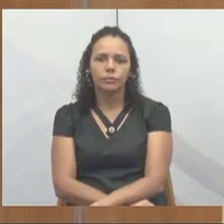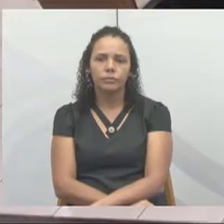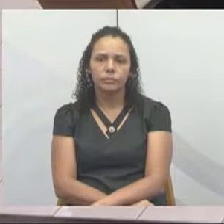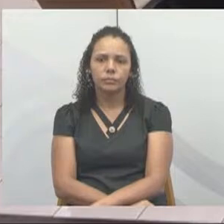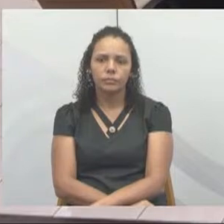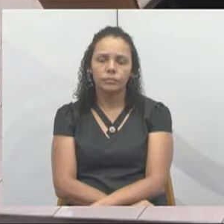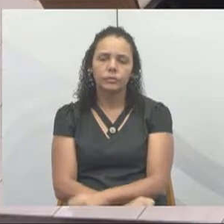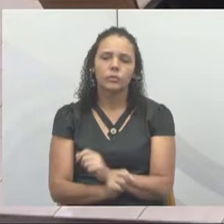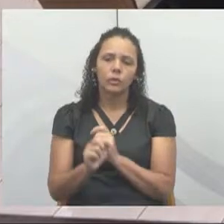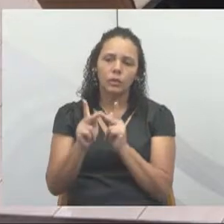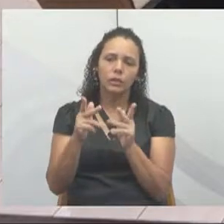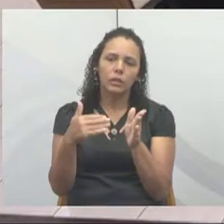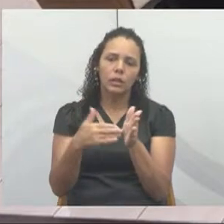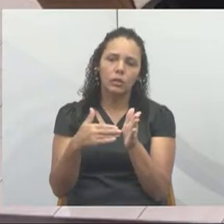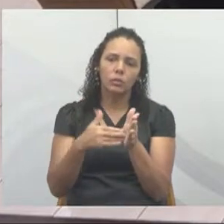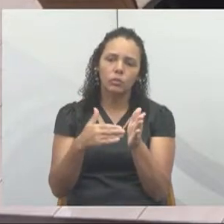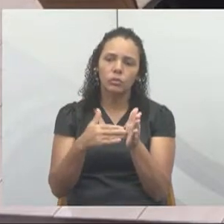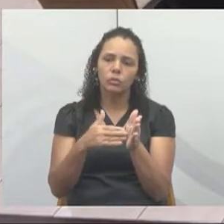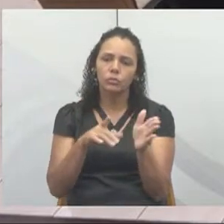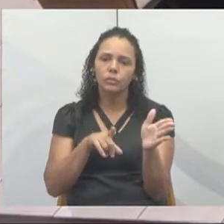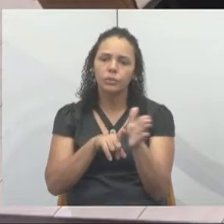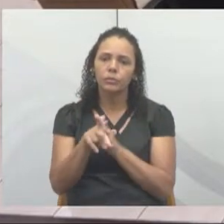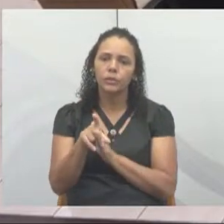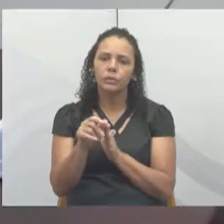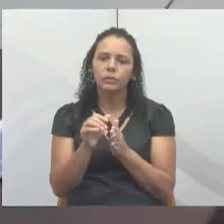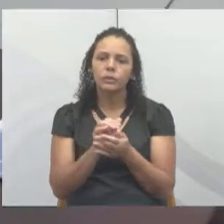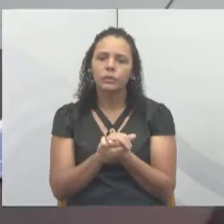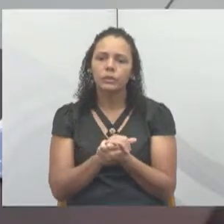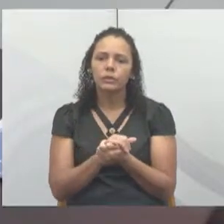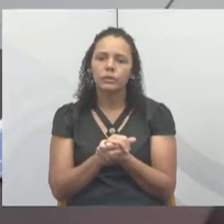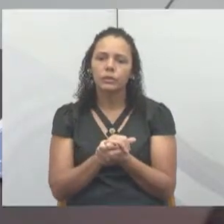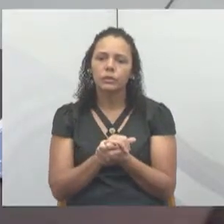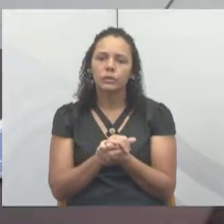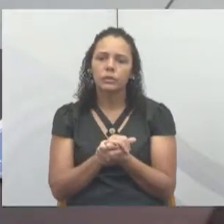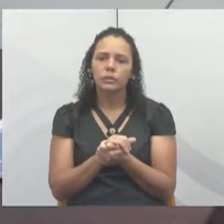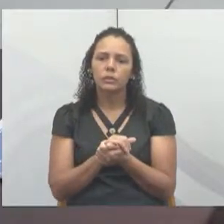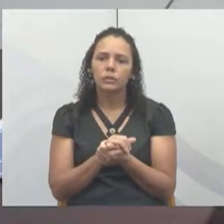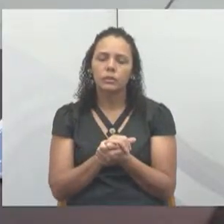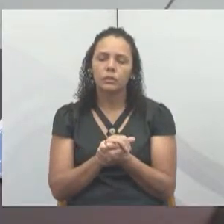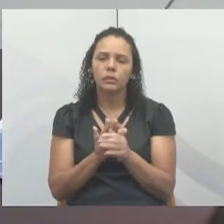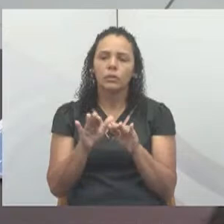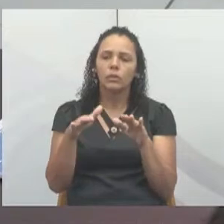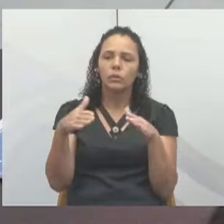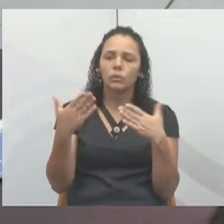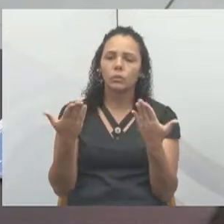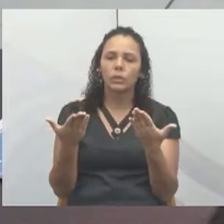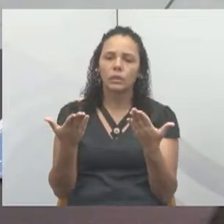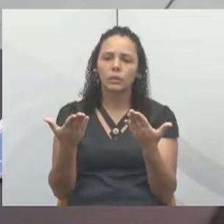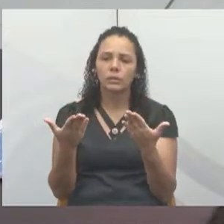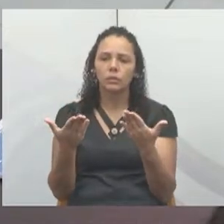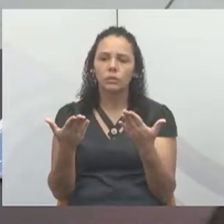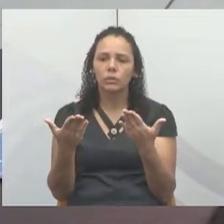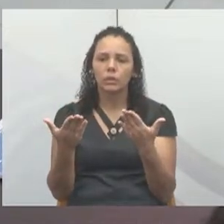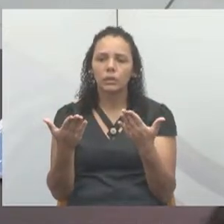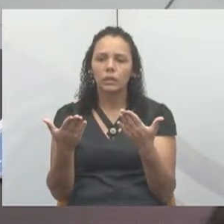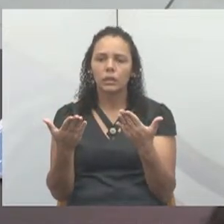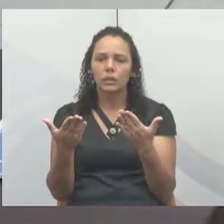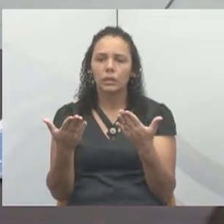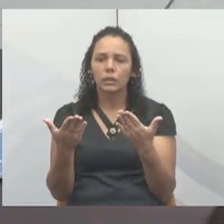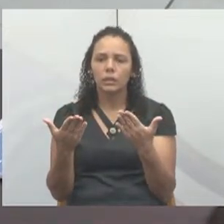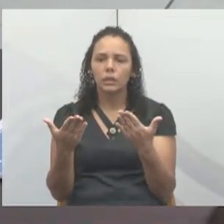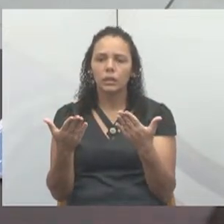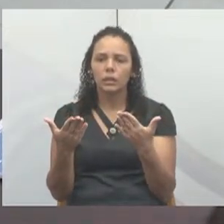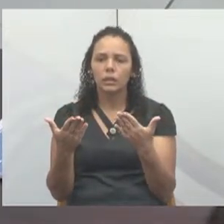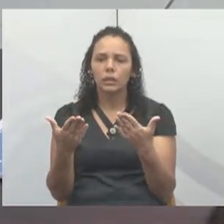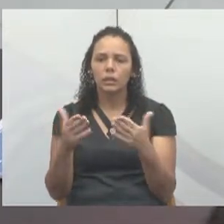Tá, agora a última pergunta, porque o tempo não para. A respeito quando você fala da mobilidade de